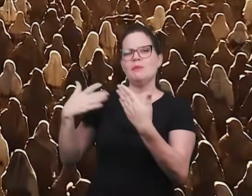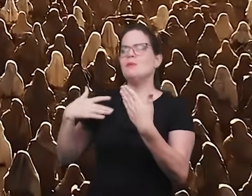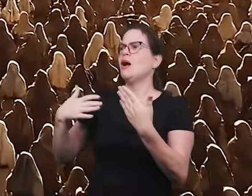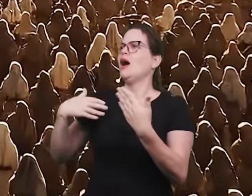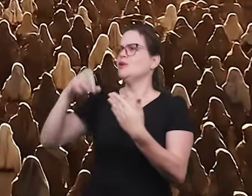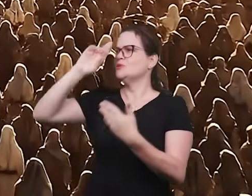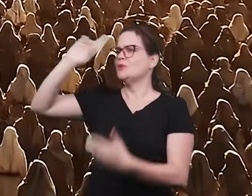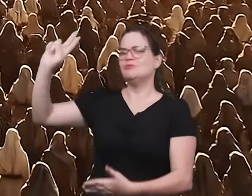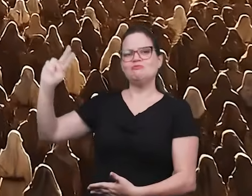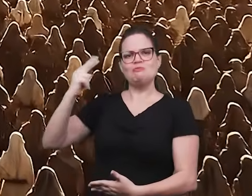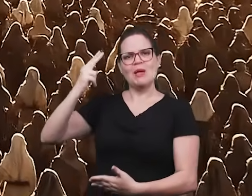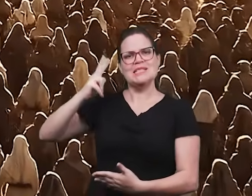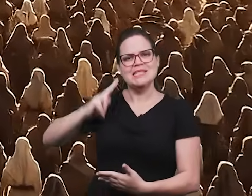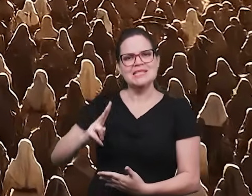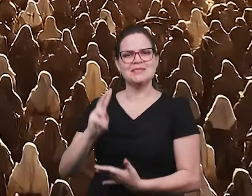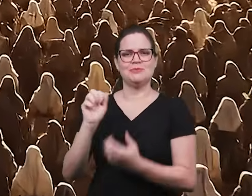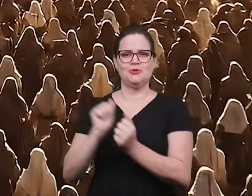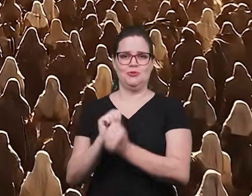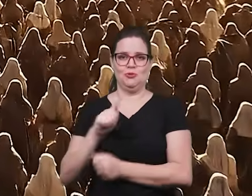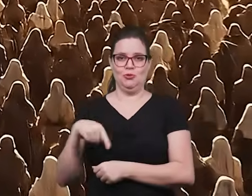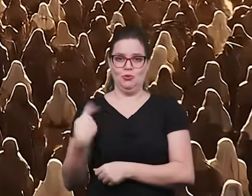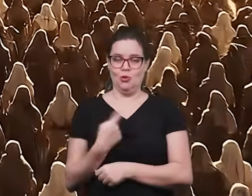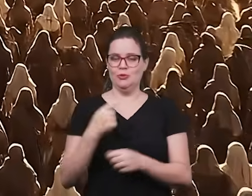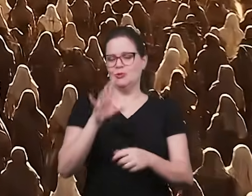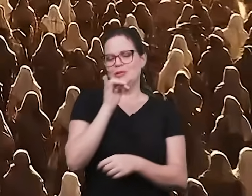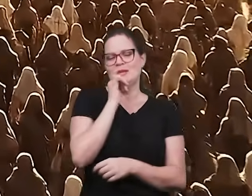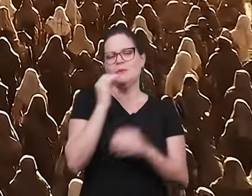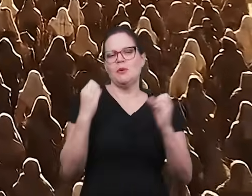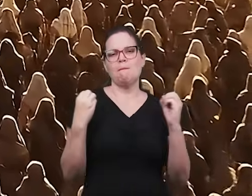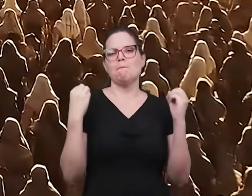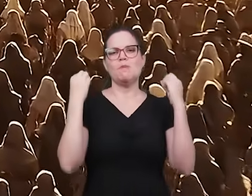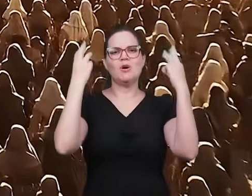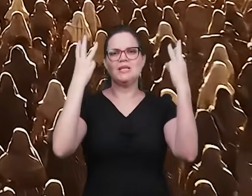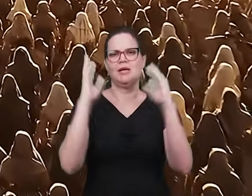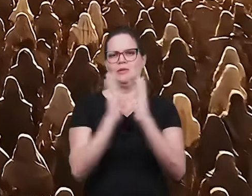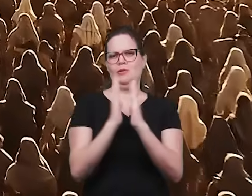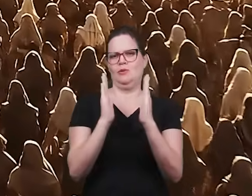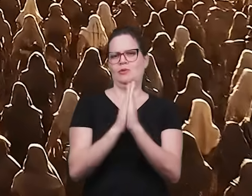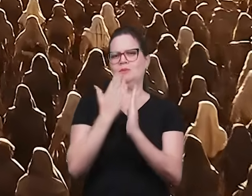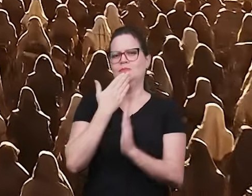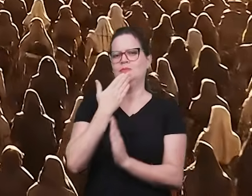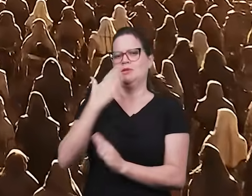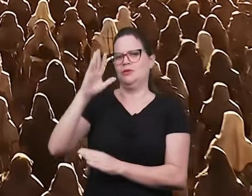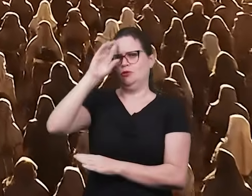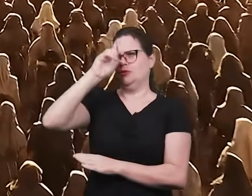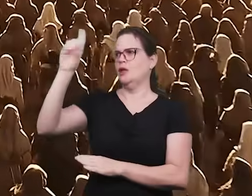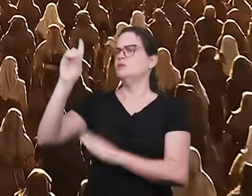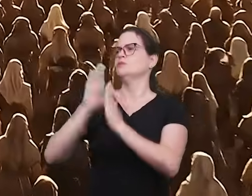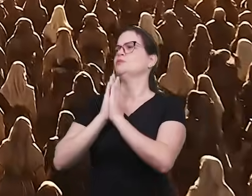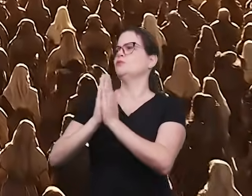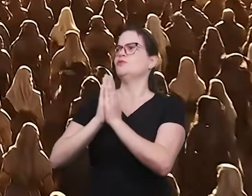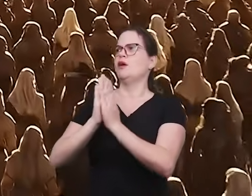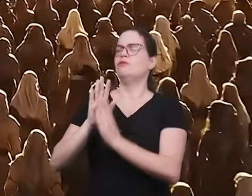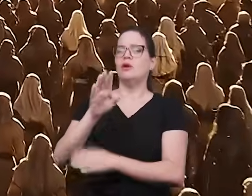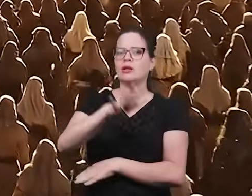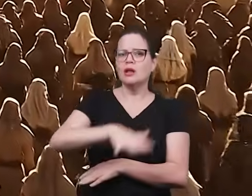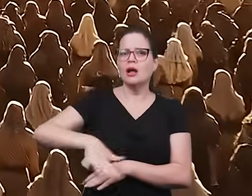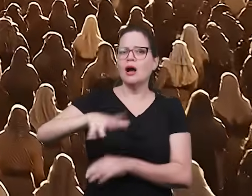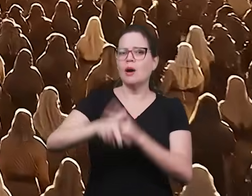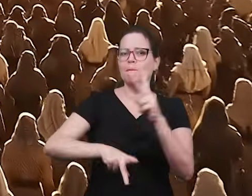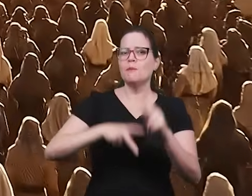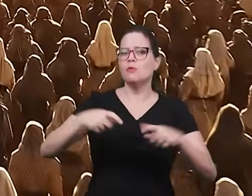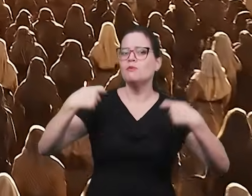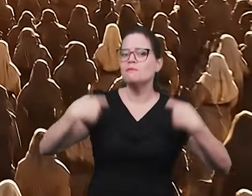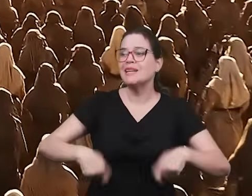conosco. Moisés fez uma oração a Deus para que não faltasse ao povo a companhia de Deus. E a